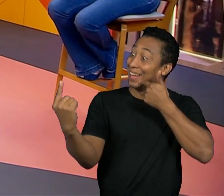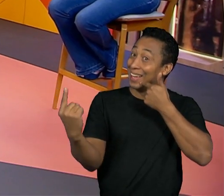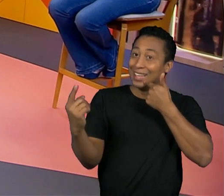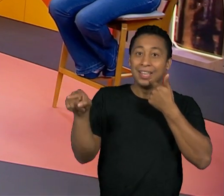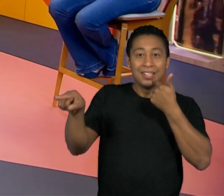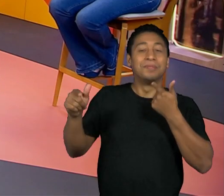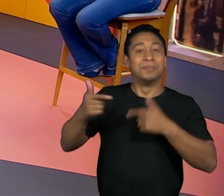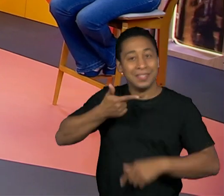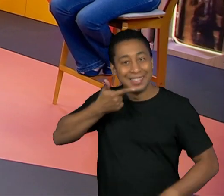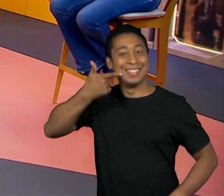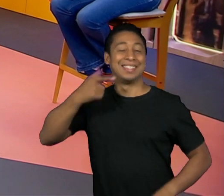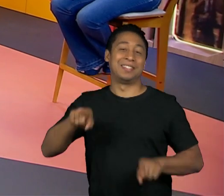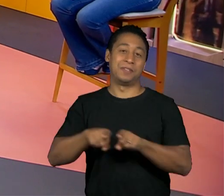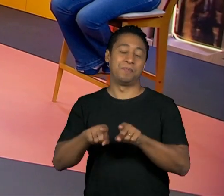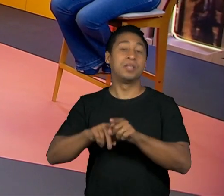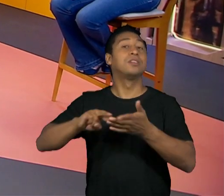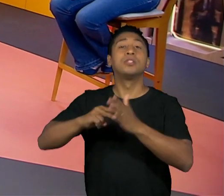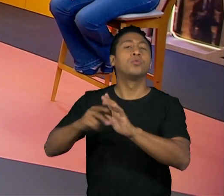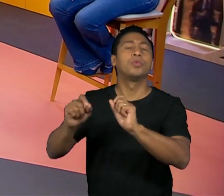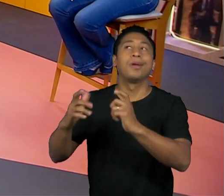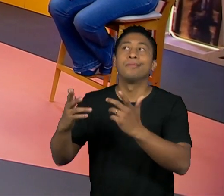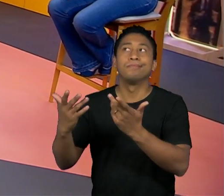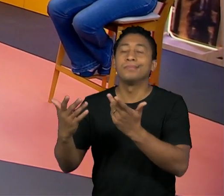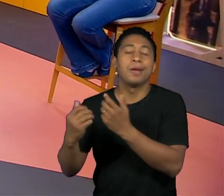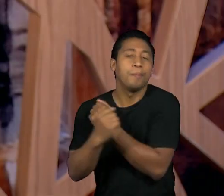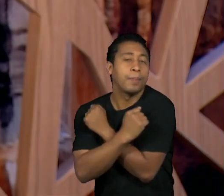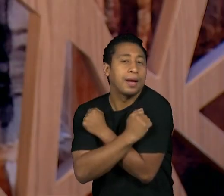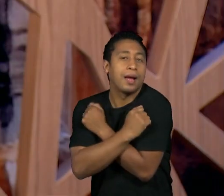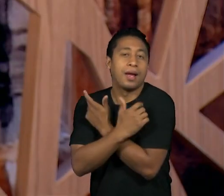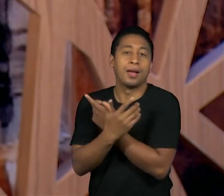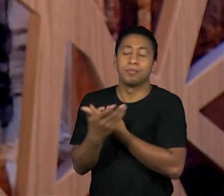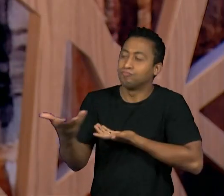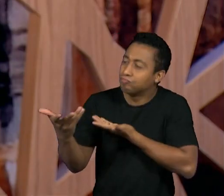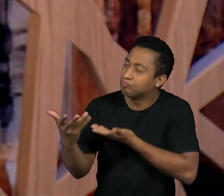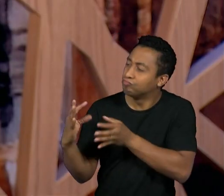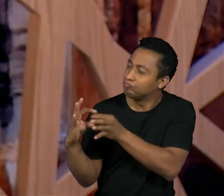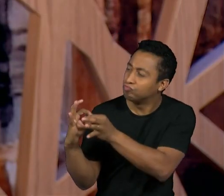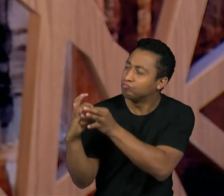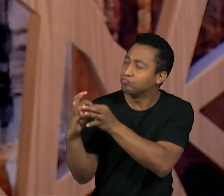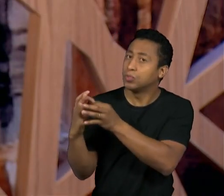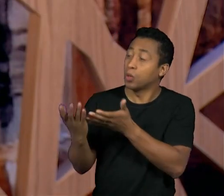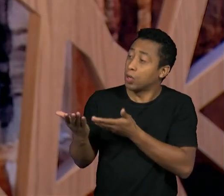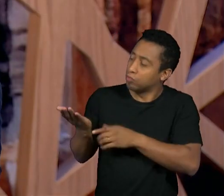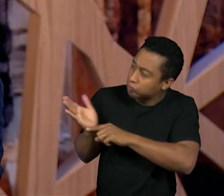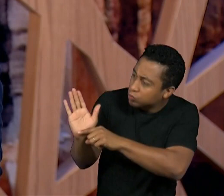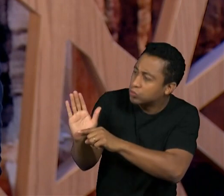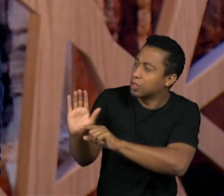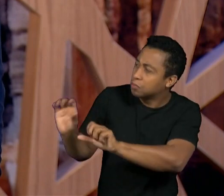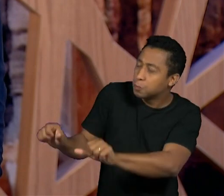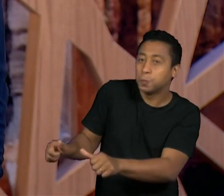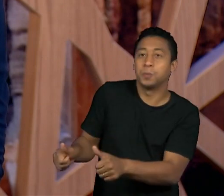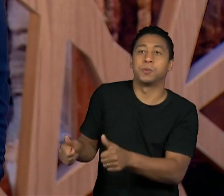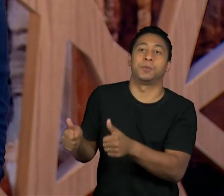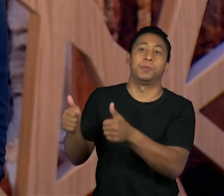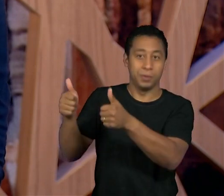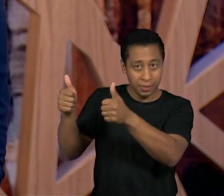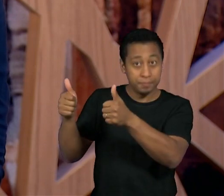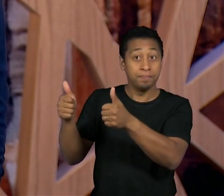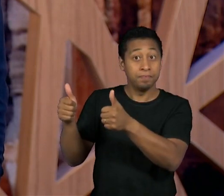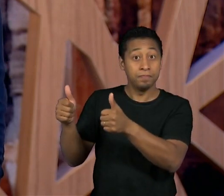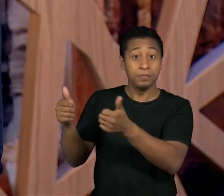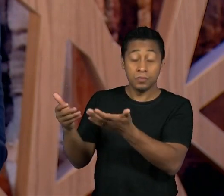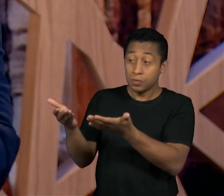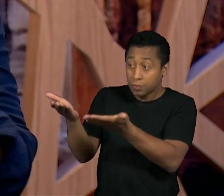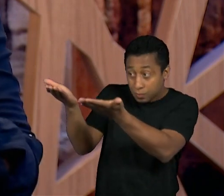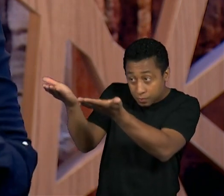juntos, a gente vai se organizar aqui para que você fique melhor, para que você consiga passar por